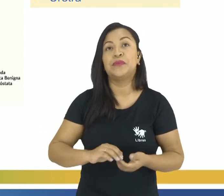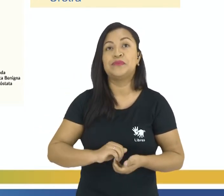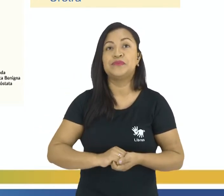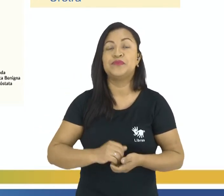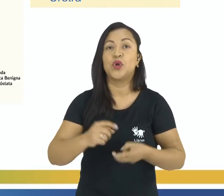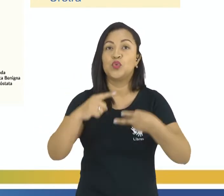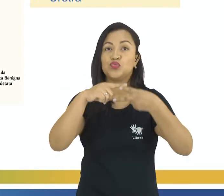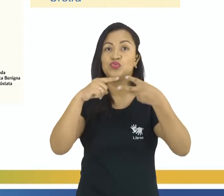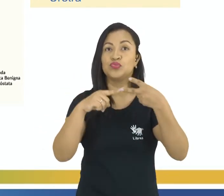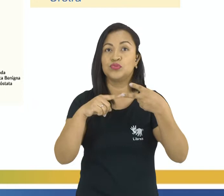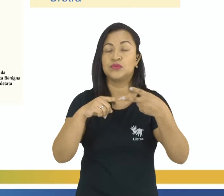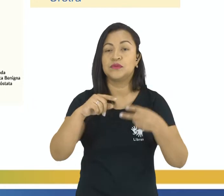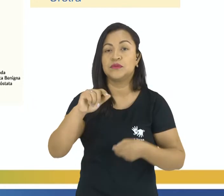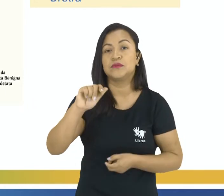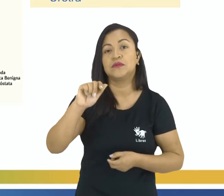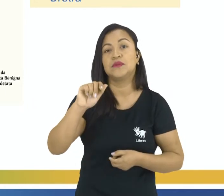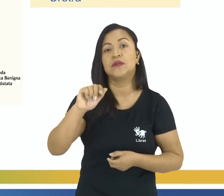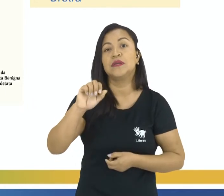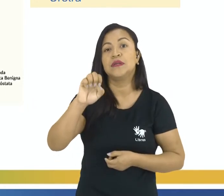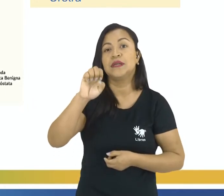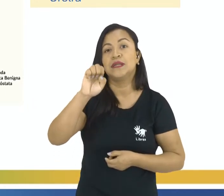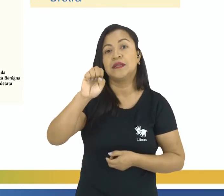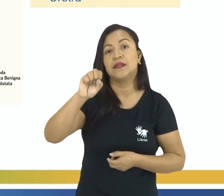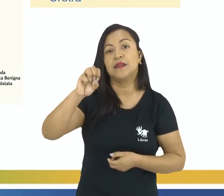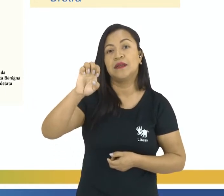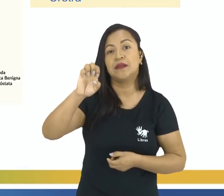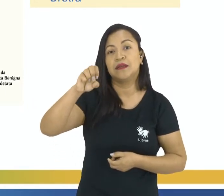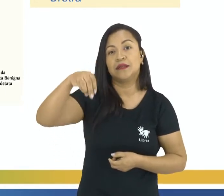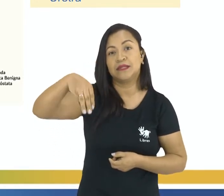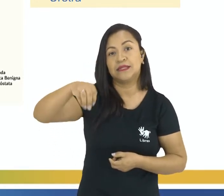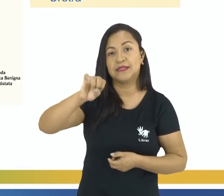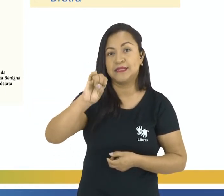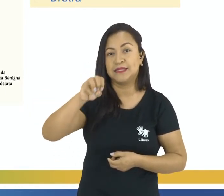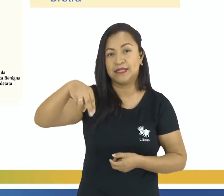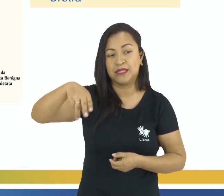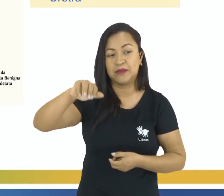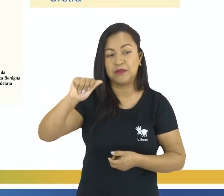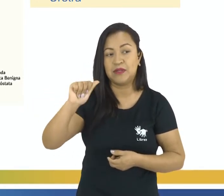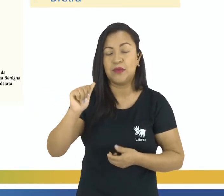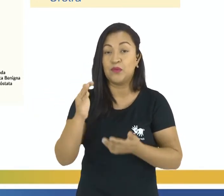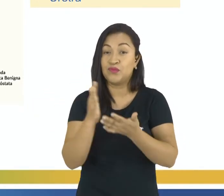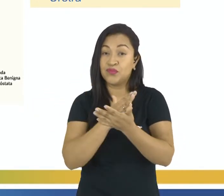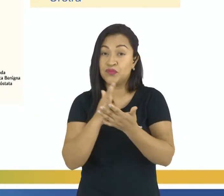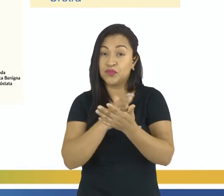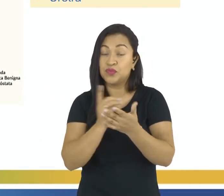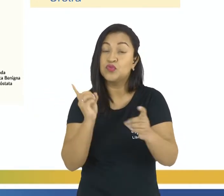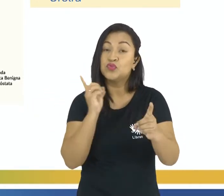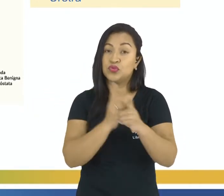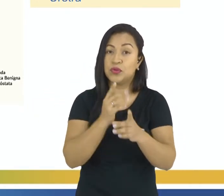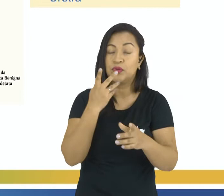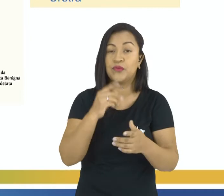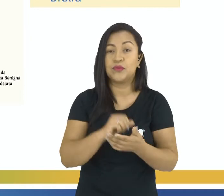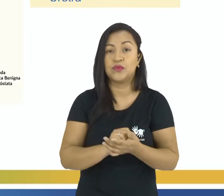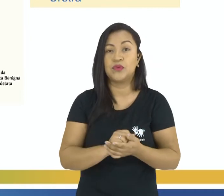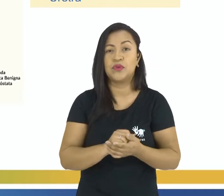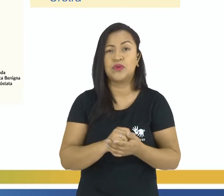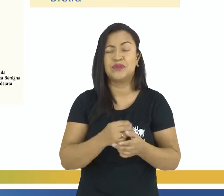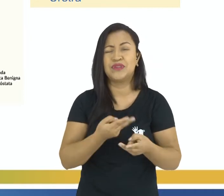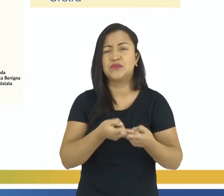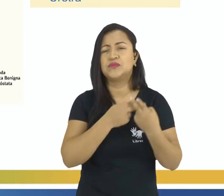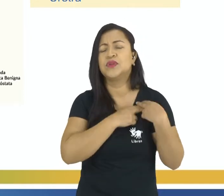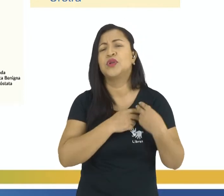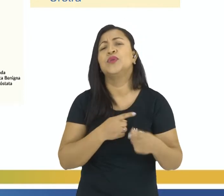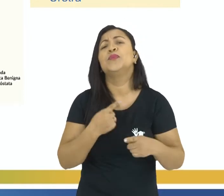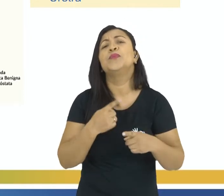glândula seminal, que vocês também podem encontrar nos livros chamando de vesícula seminal. A função da glândula seminal